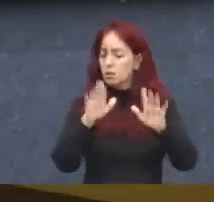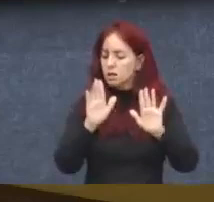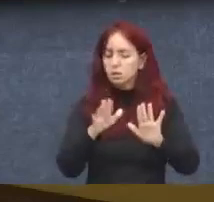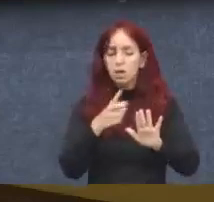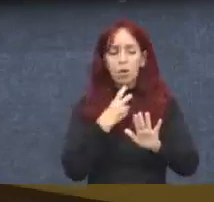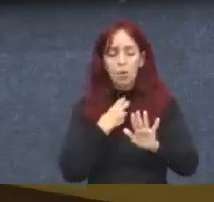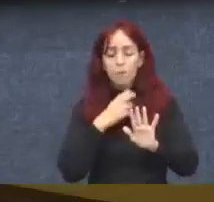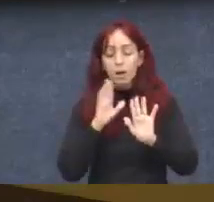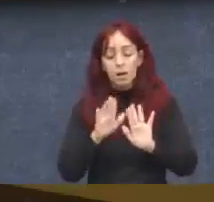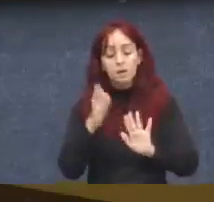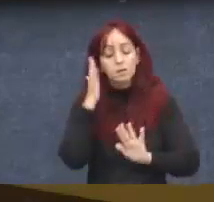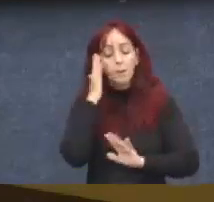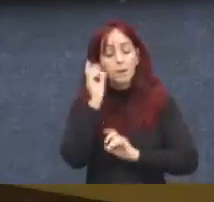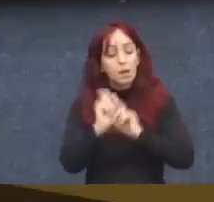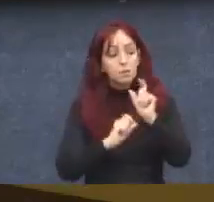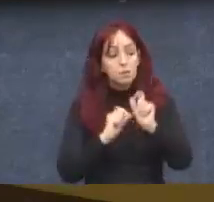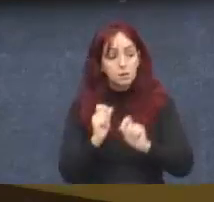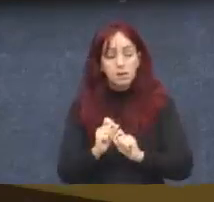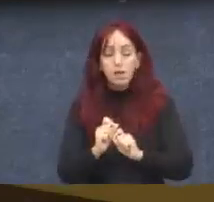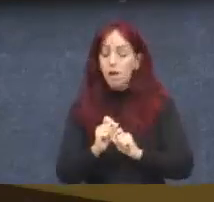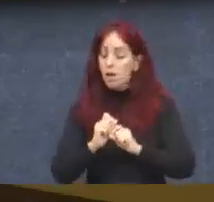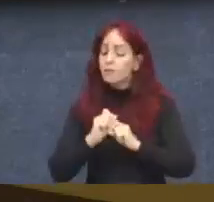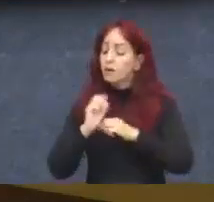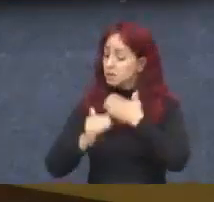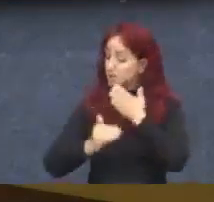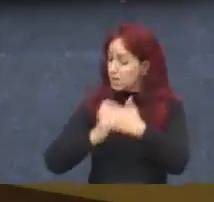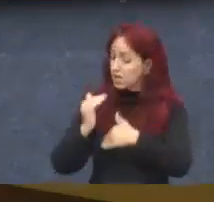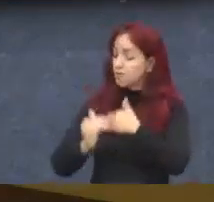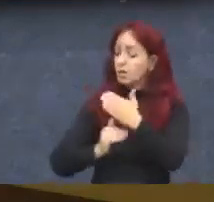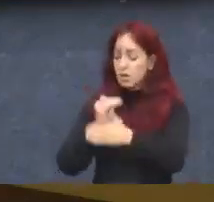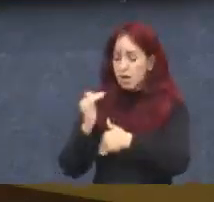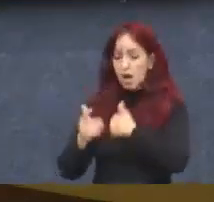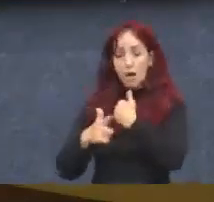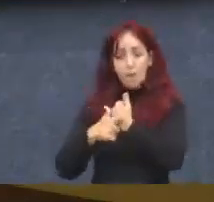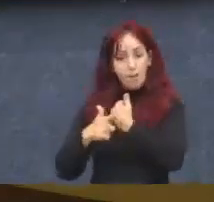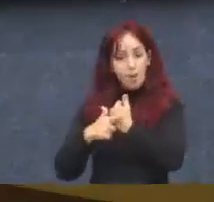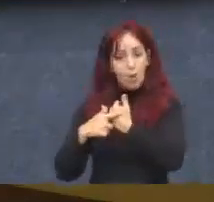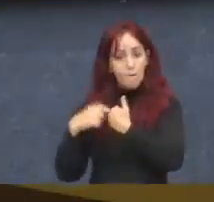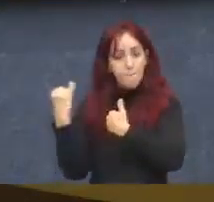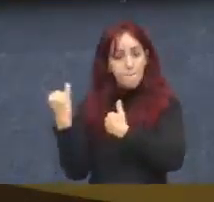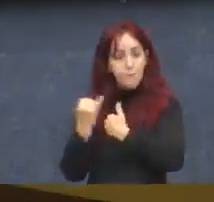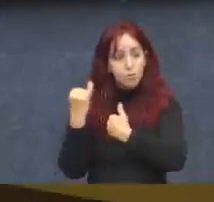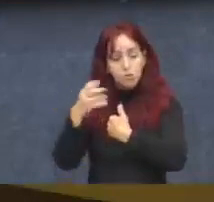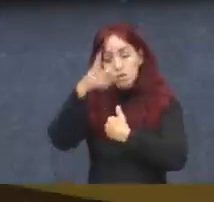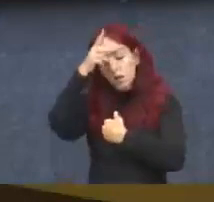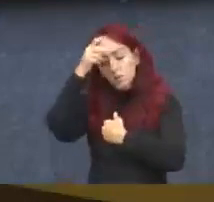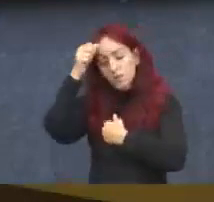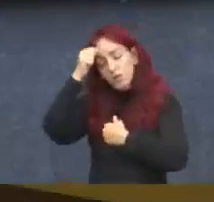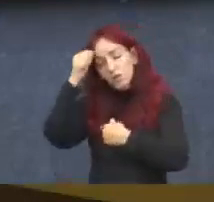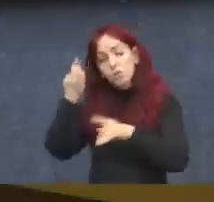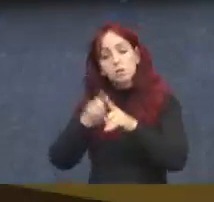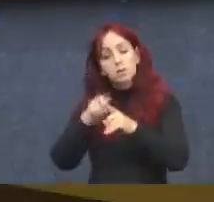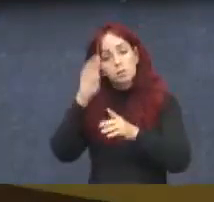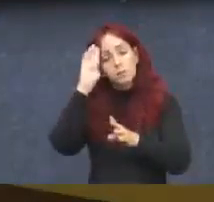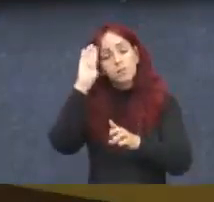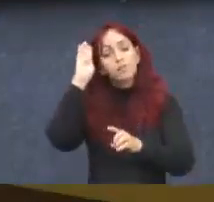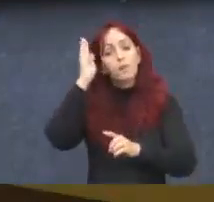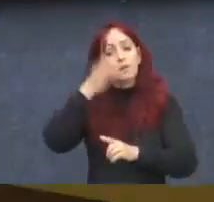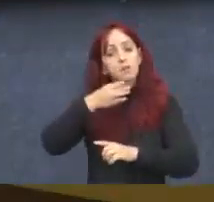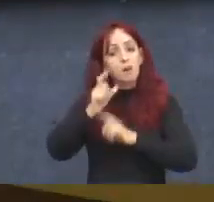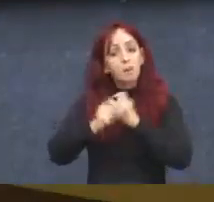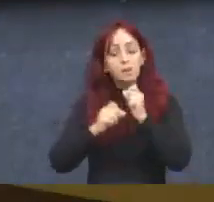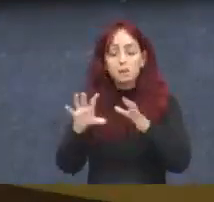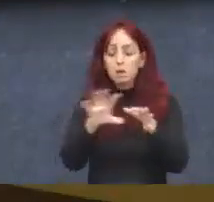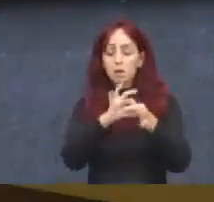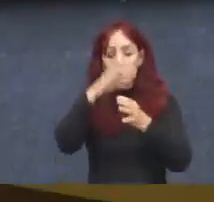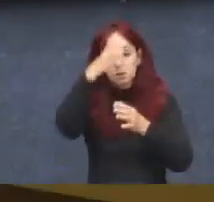E sabemos que irá desempenhar ali um importante papel. E, principalmente, esse dessa ligação da Câmara com a